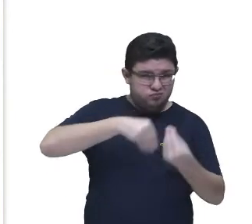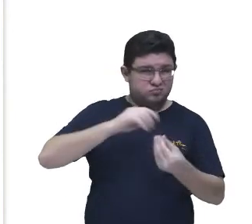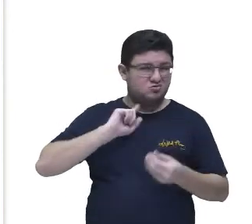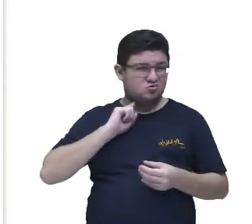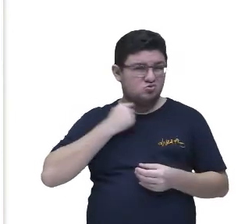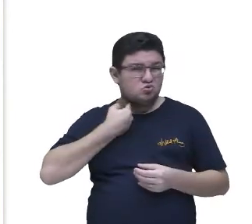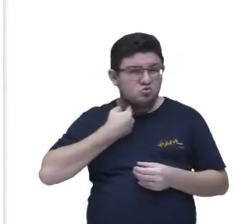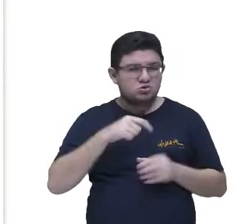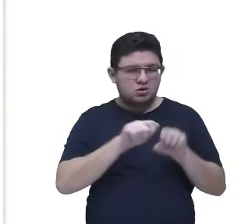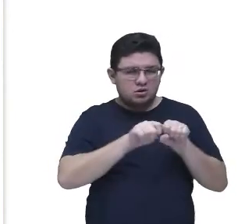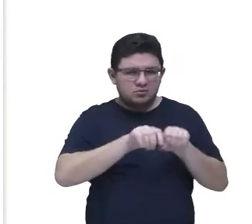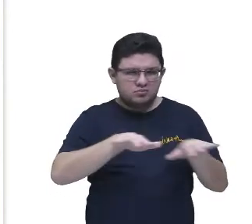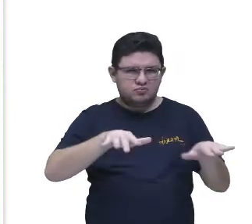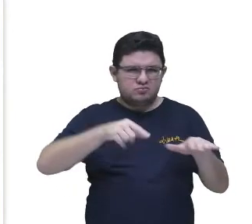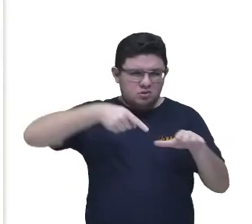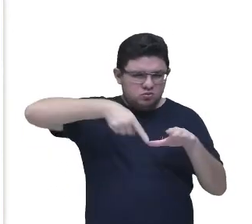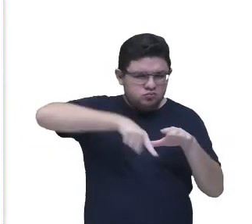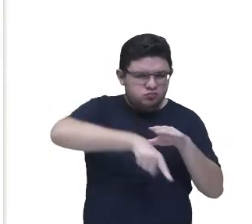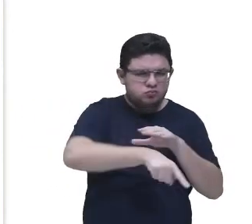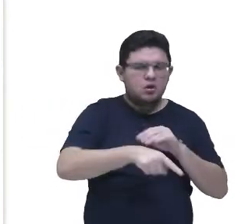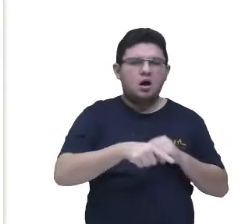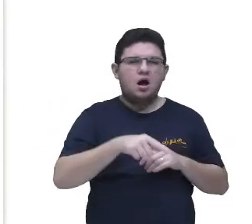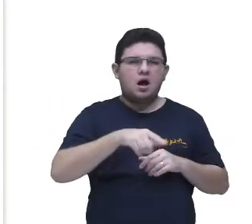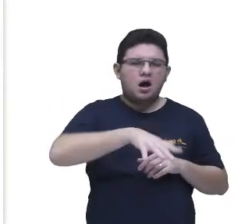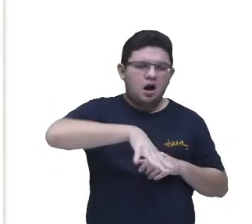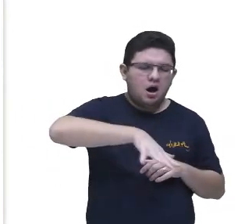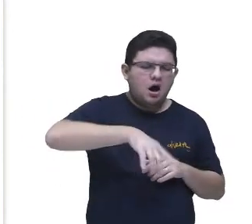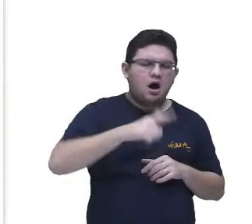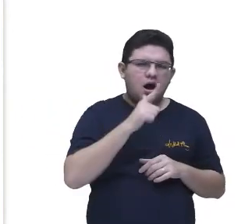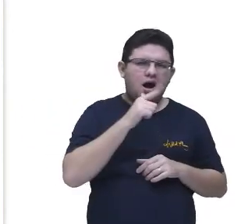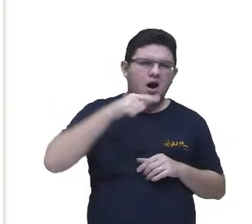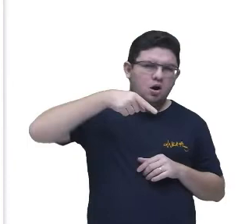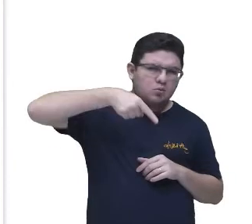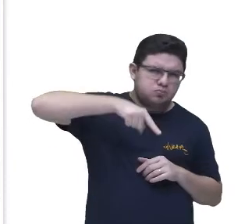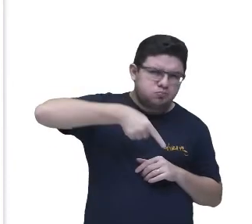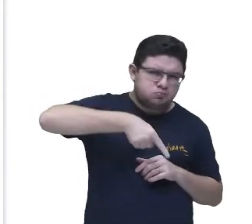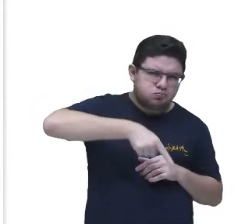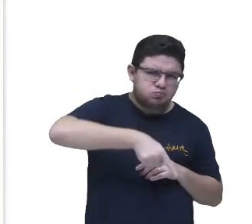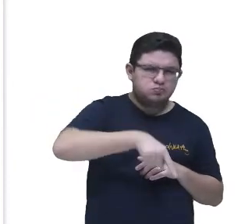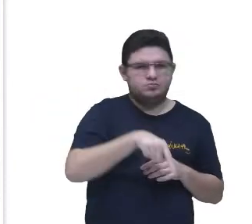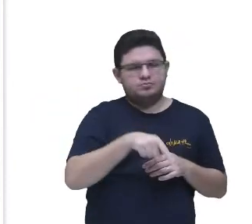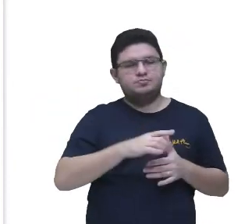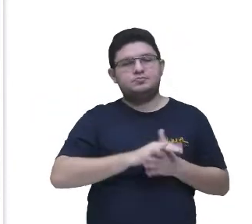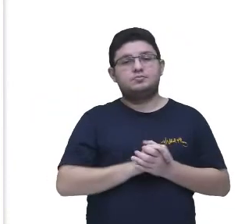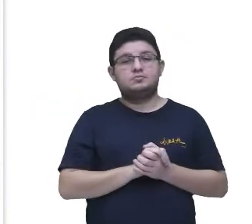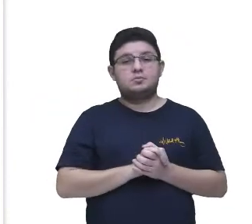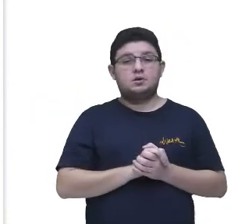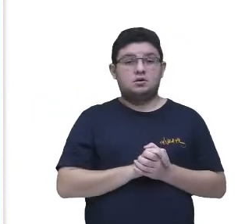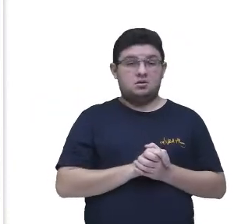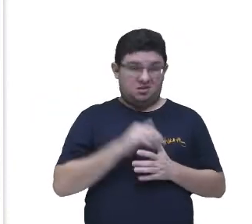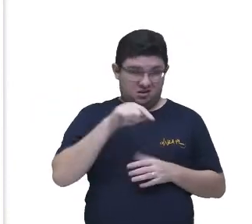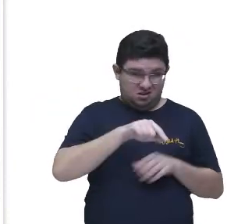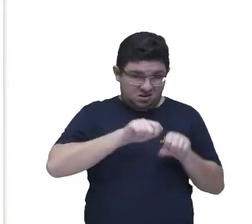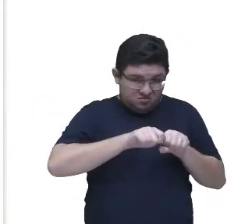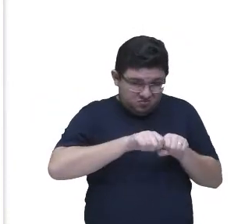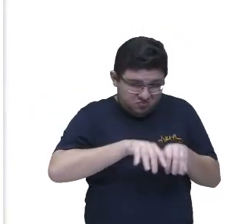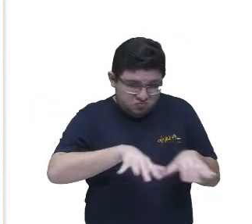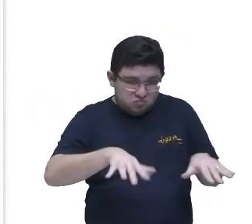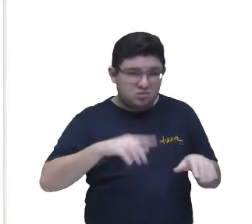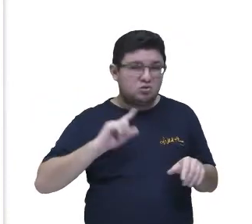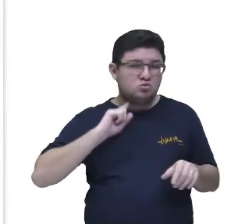solo e contaminar o lençol freático, né, que é aquela camada de água que nós temos debaixo da terra. Então ele contamina aí as